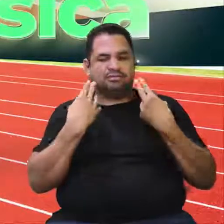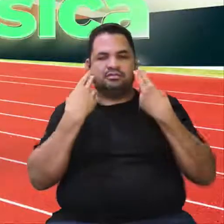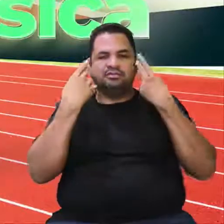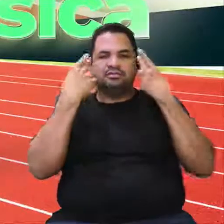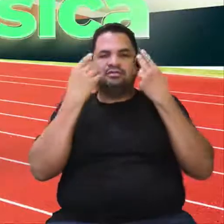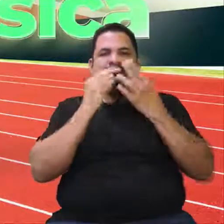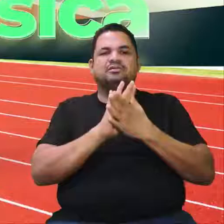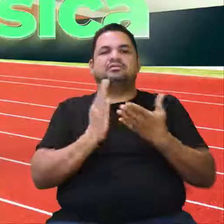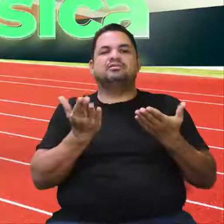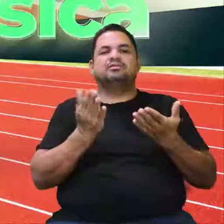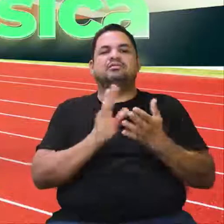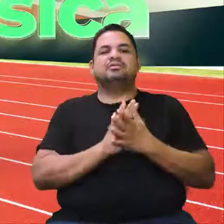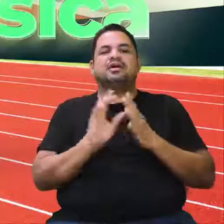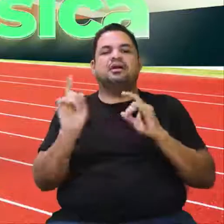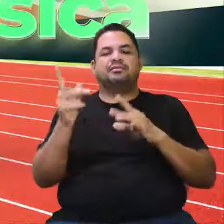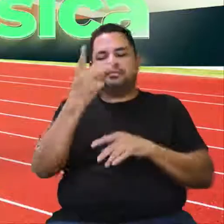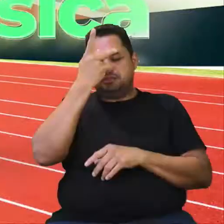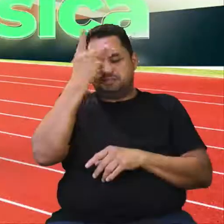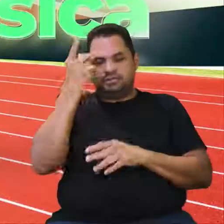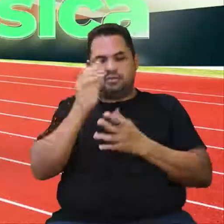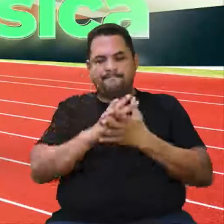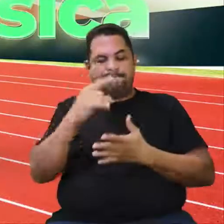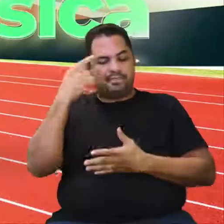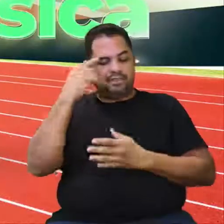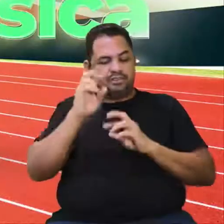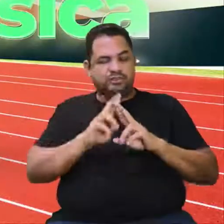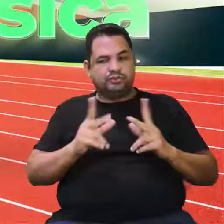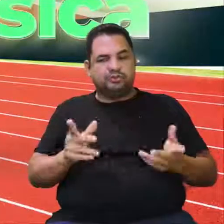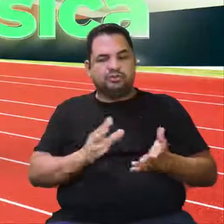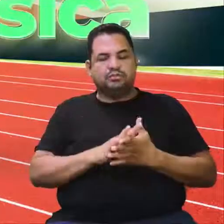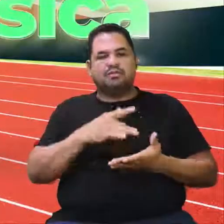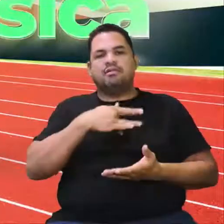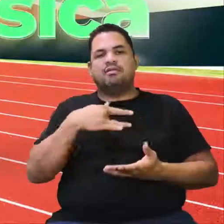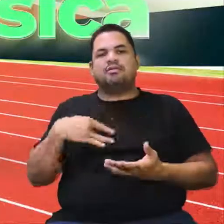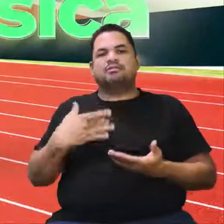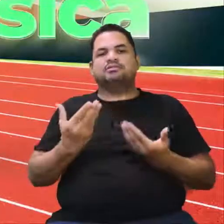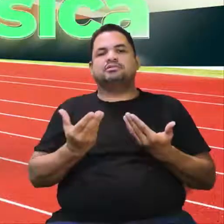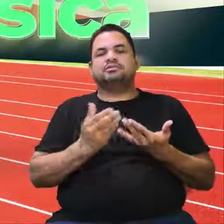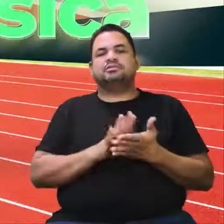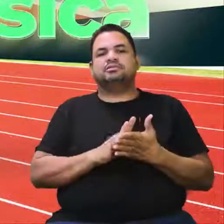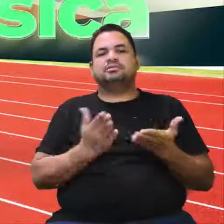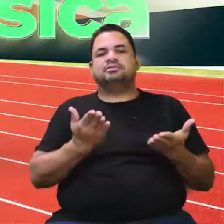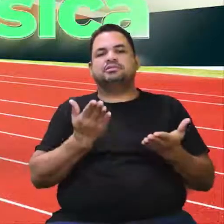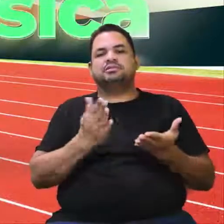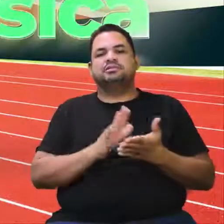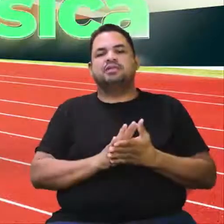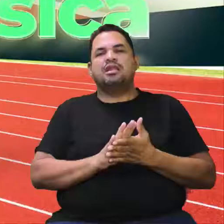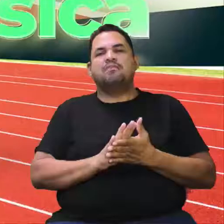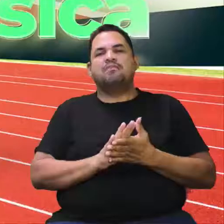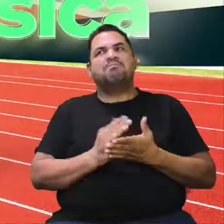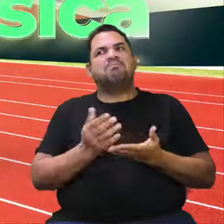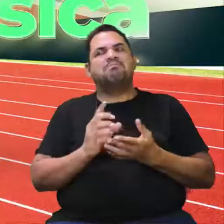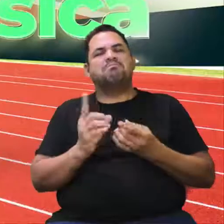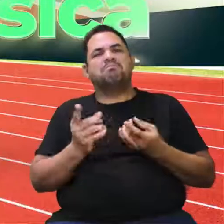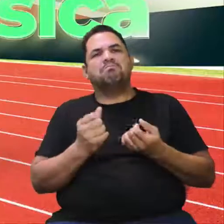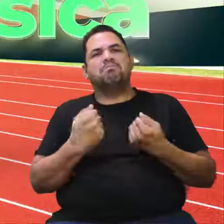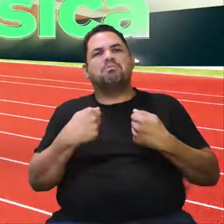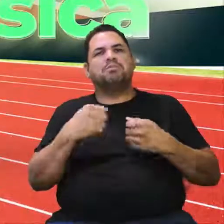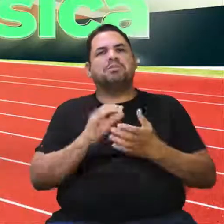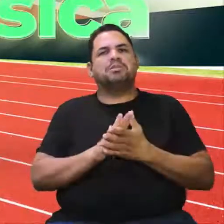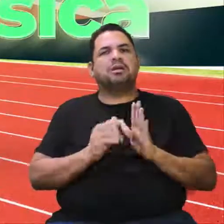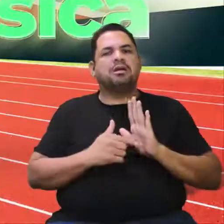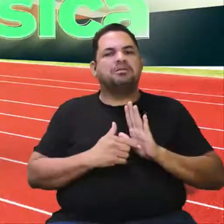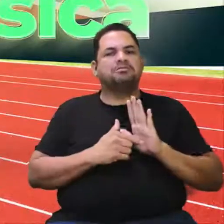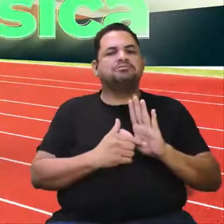gente atrás Pensamento da linha individual. Da saúde, a linha da saúde, né? Até que ponto que isso vai realmente ajudar você, né?